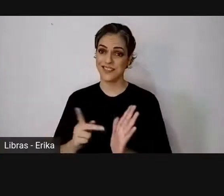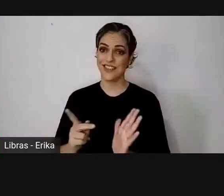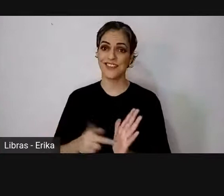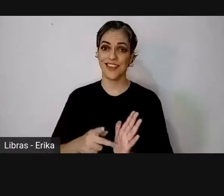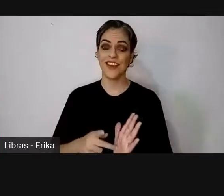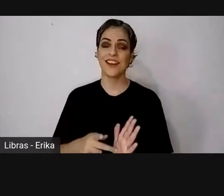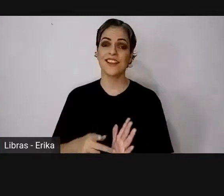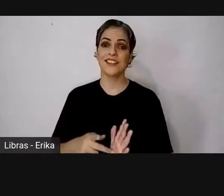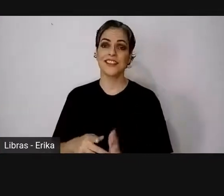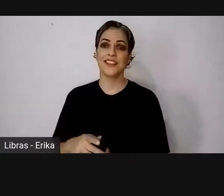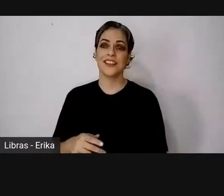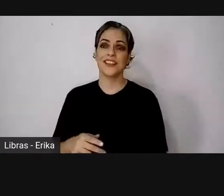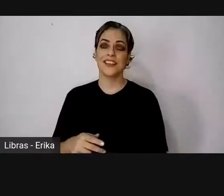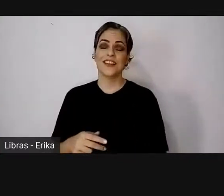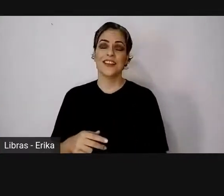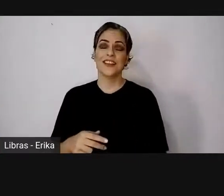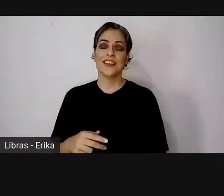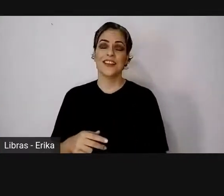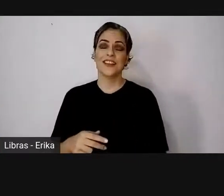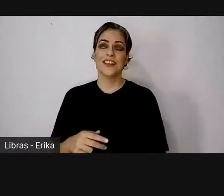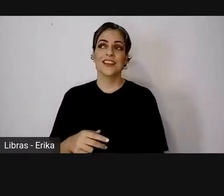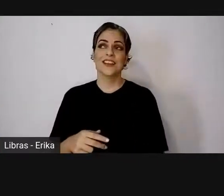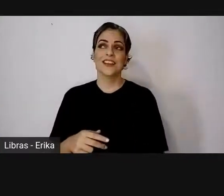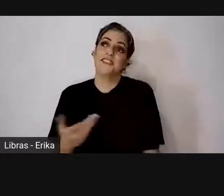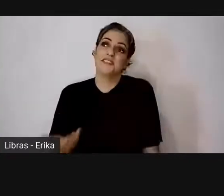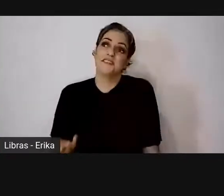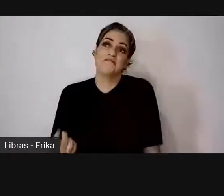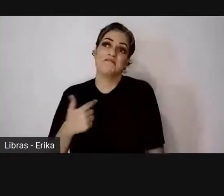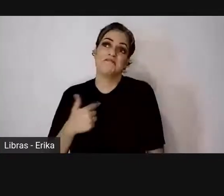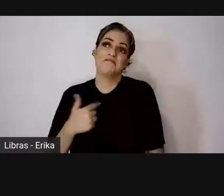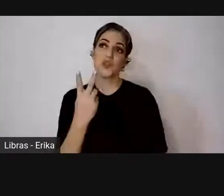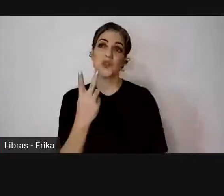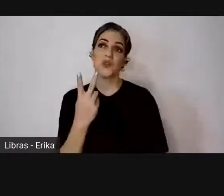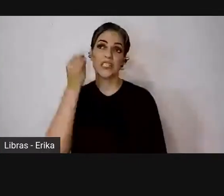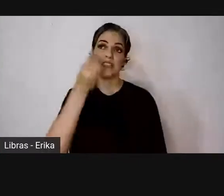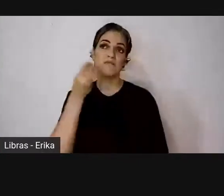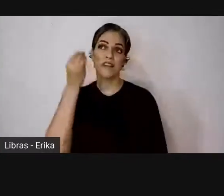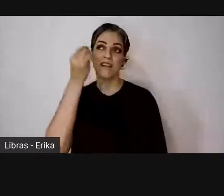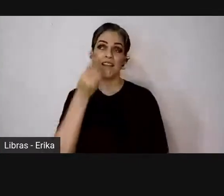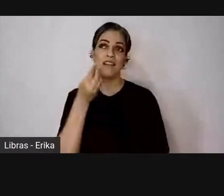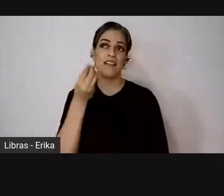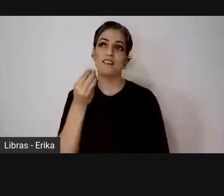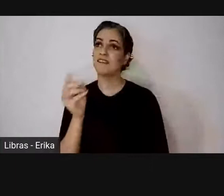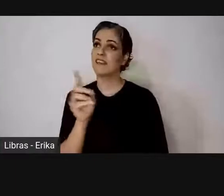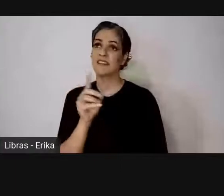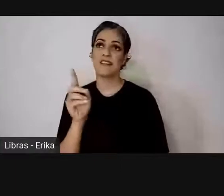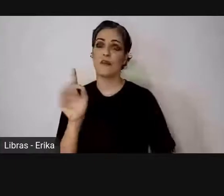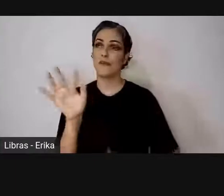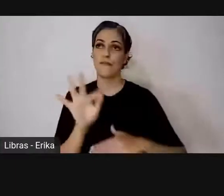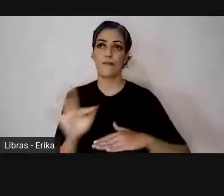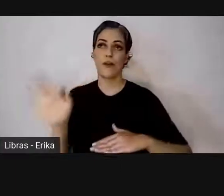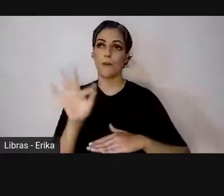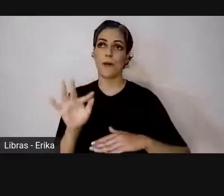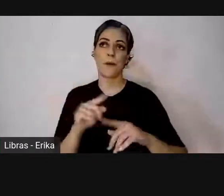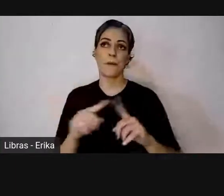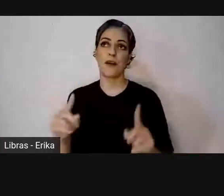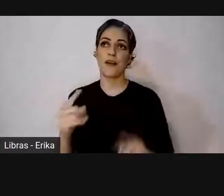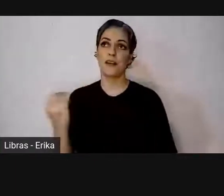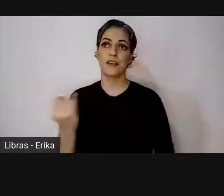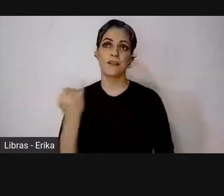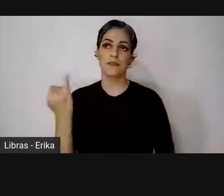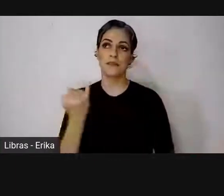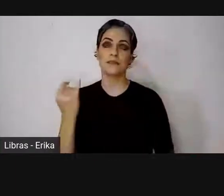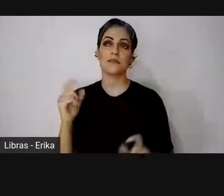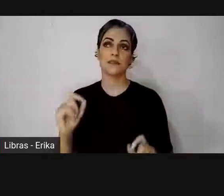eu tenho 2 histórias de formação profissional não formais, mas que foram muito importantes. Eu vivi fora do Brasil, fiz